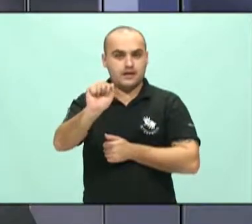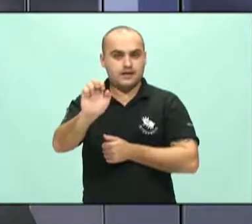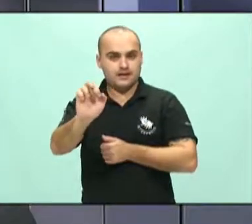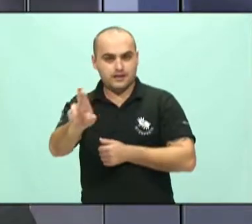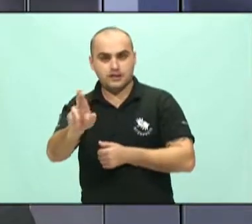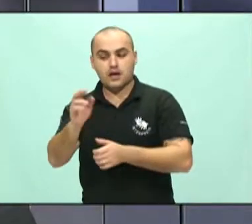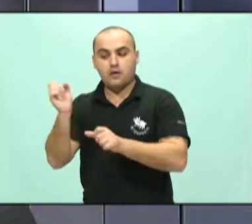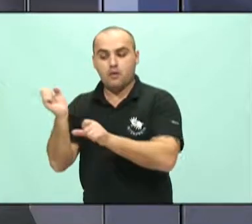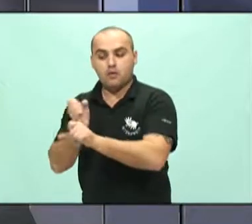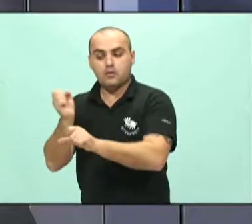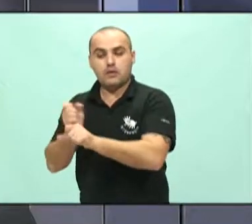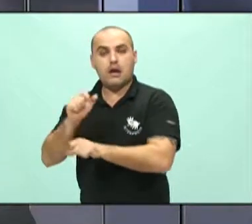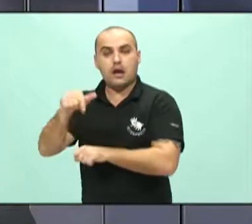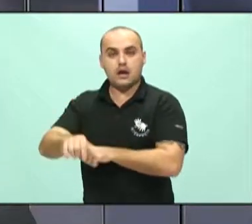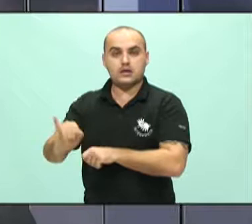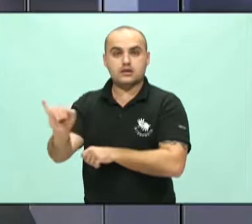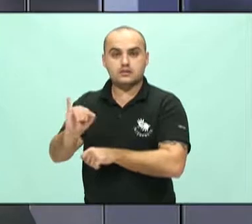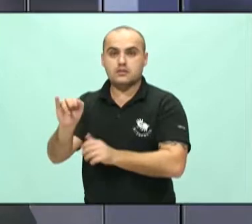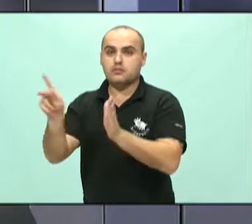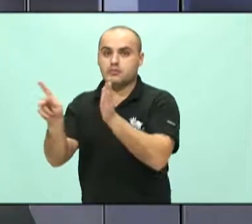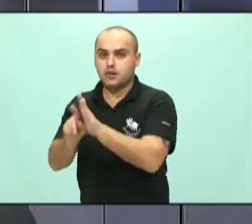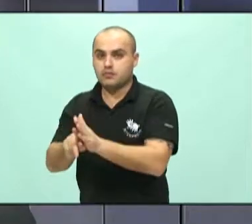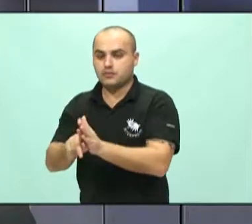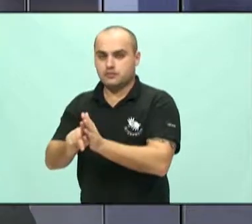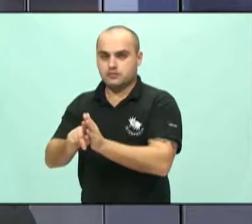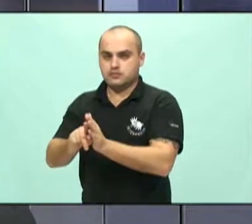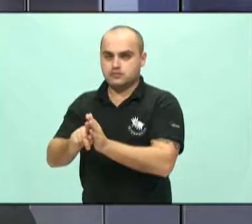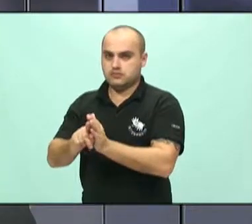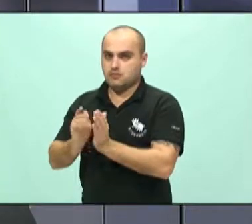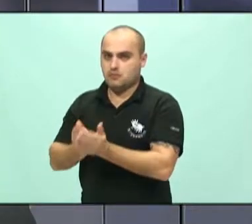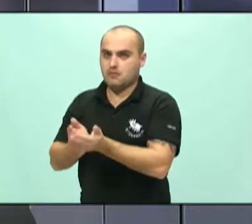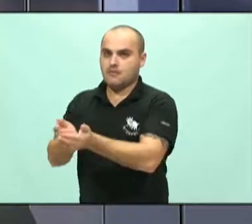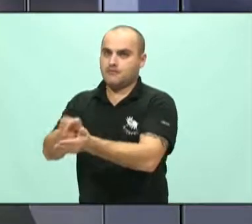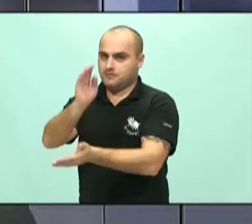4 corvetas para a Marinha do Brasil.